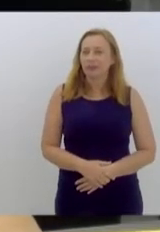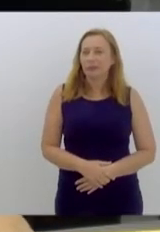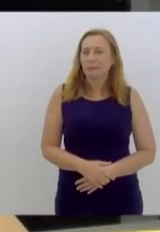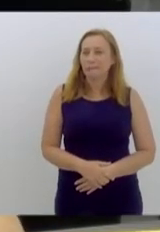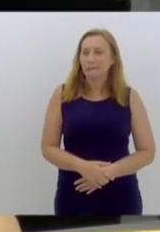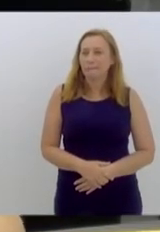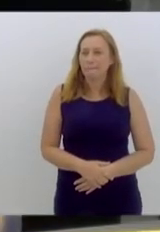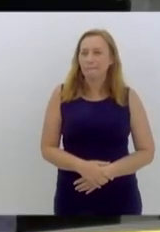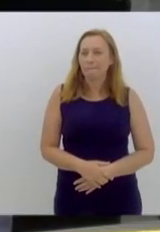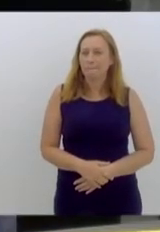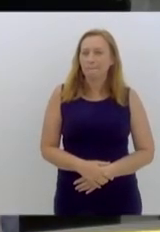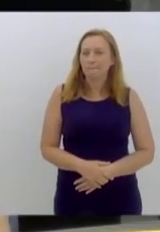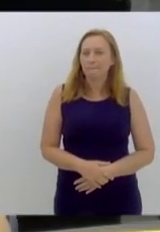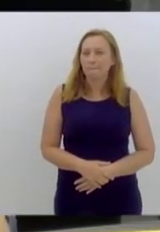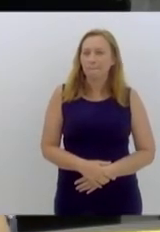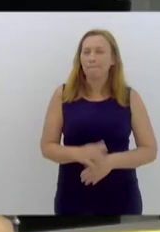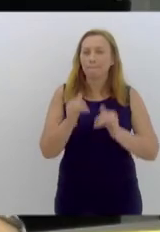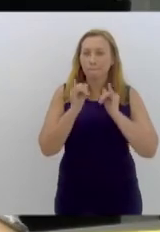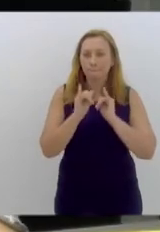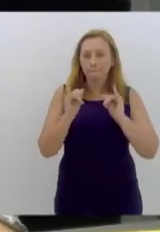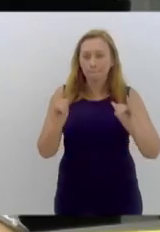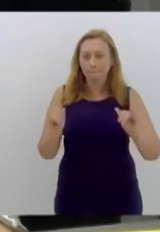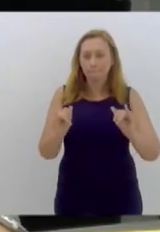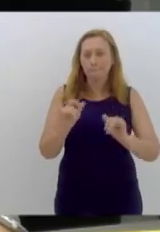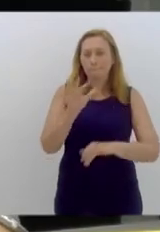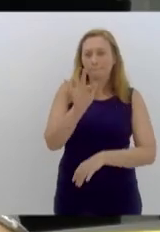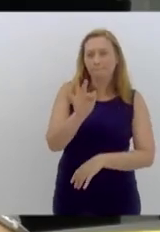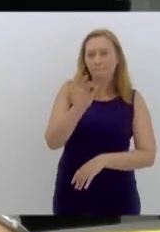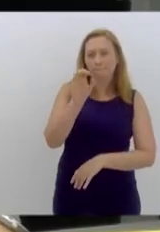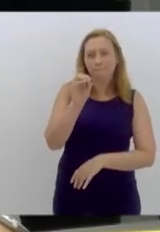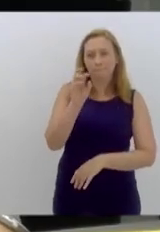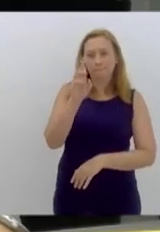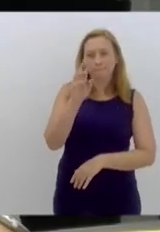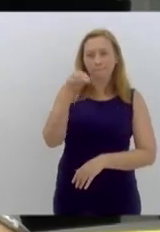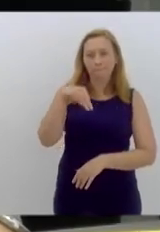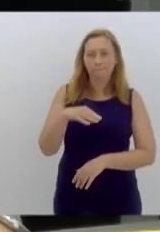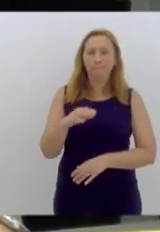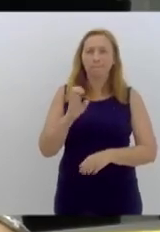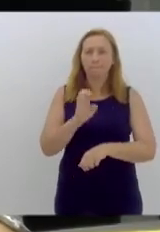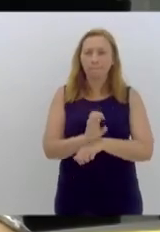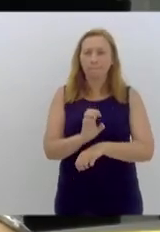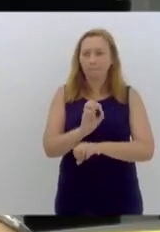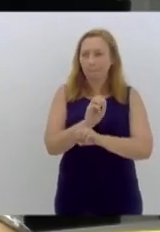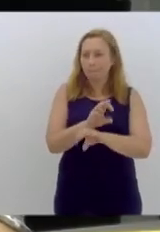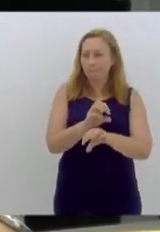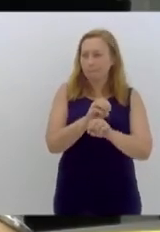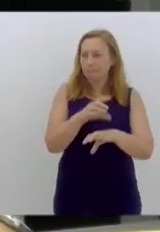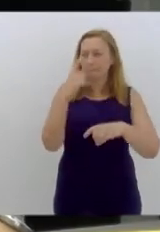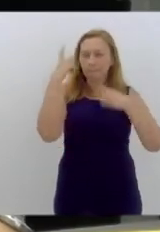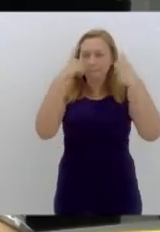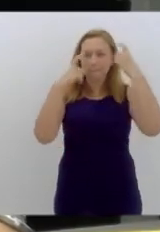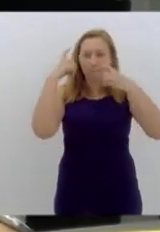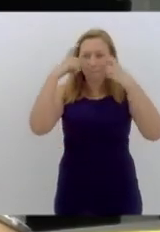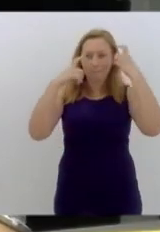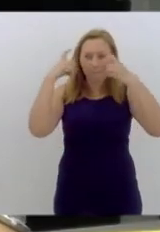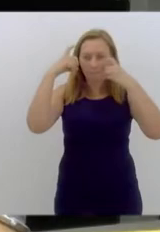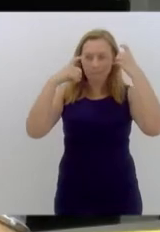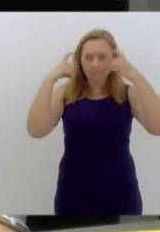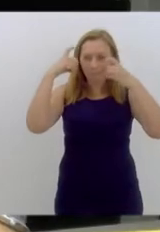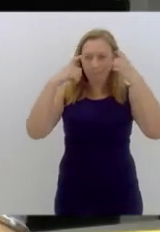de anunciar que o Fórum Estadual de Educação, preocupado, inclusive,